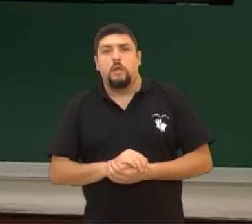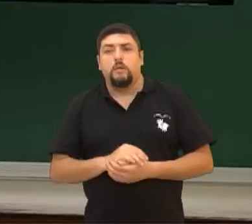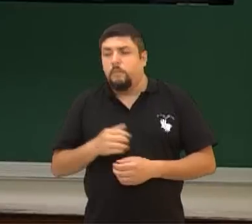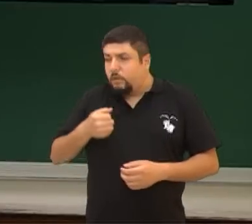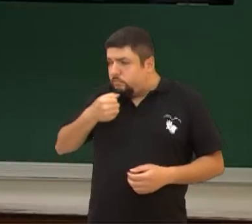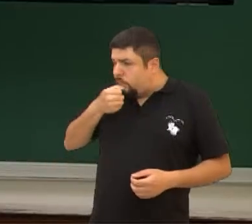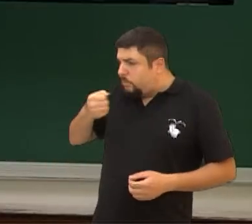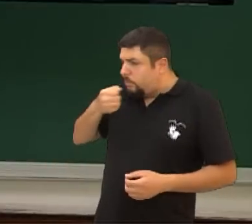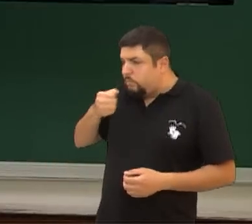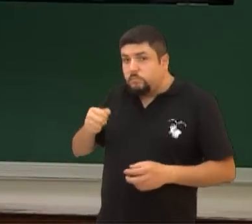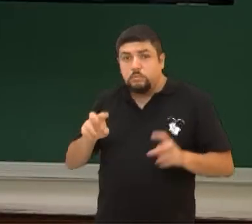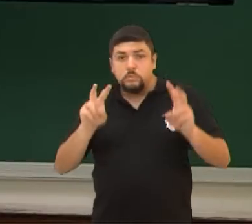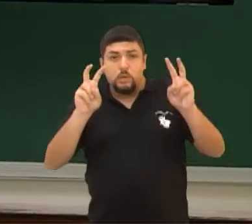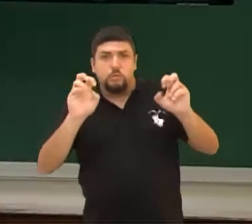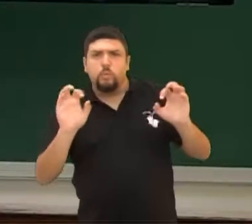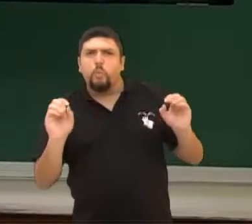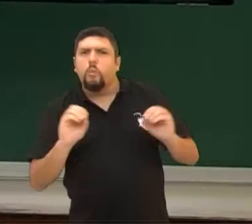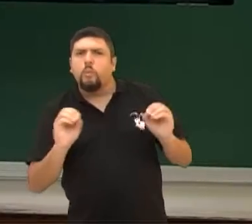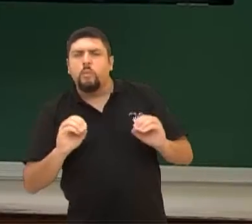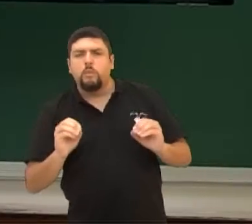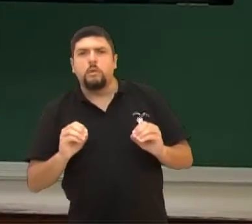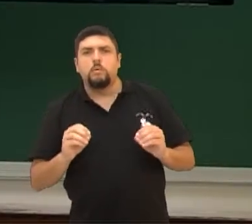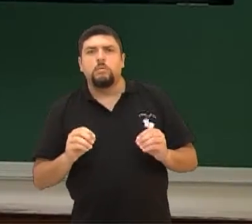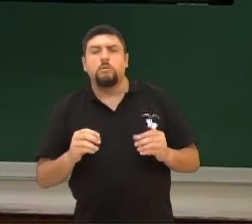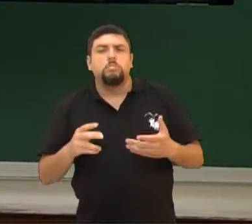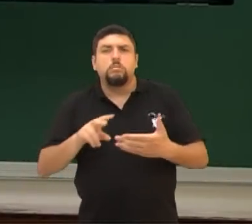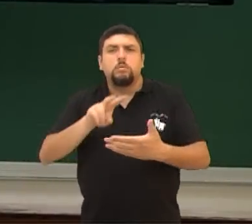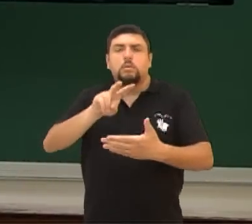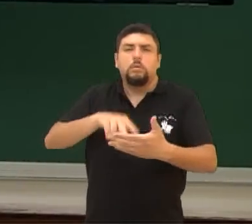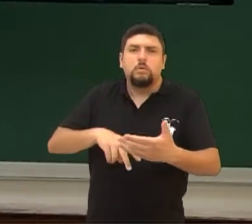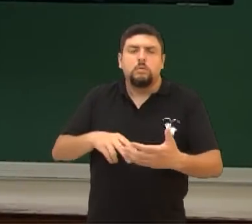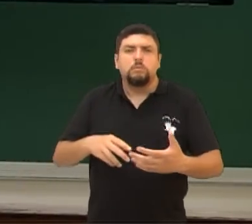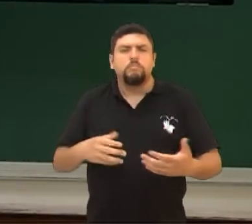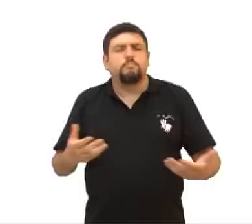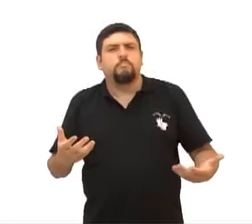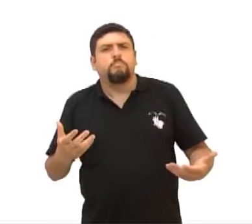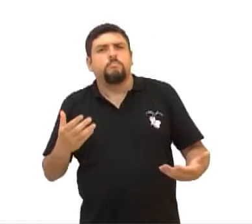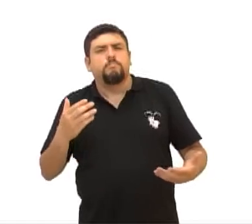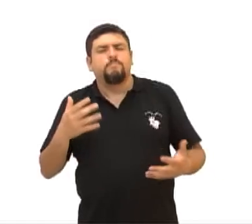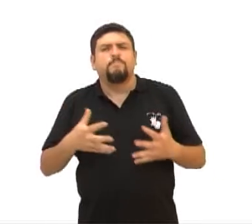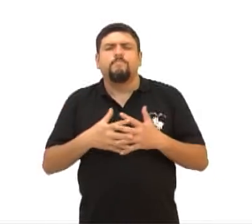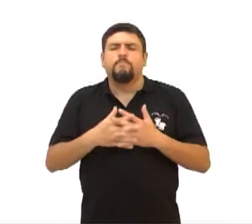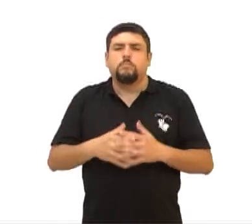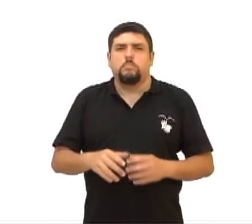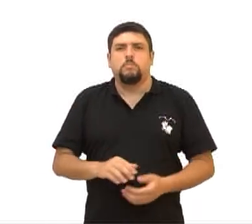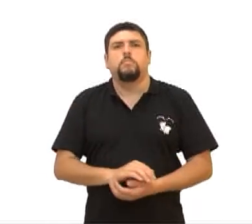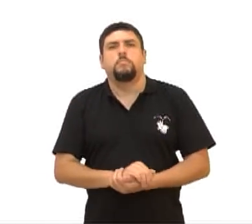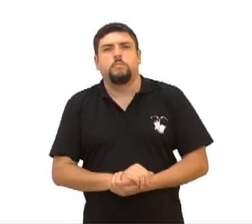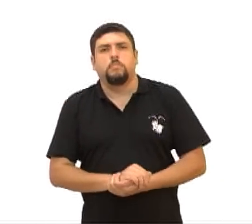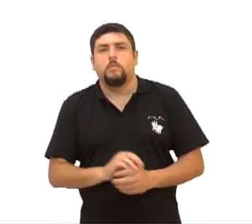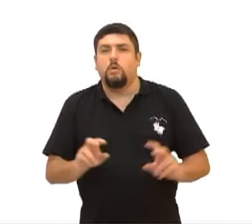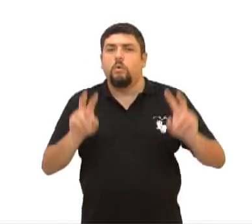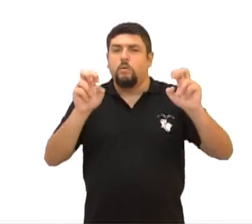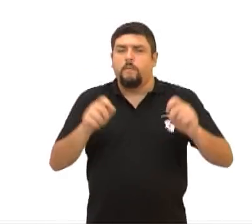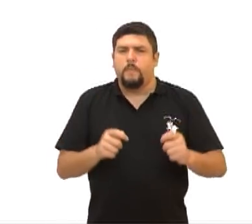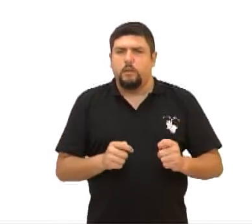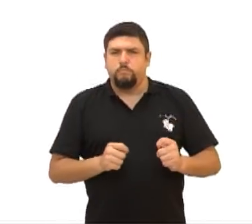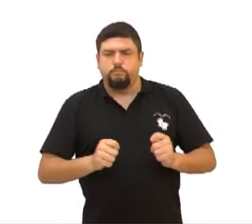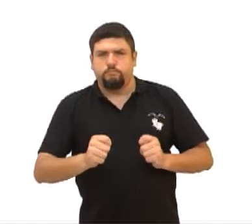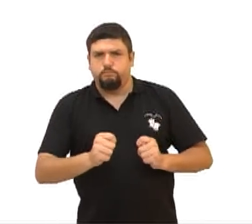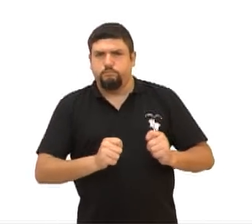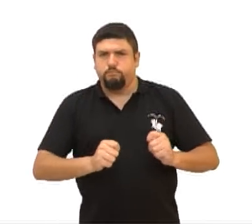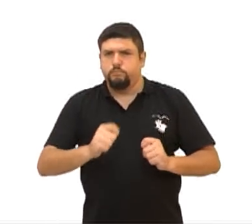se ela não tem ali uma informação que chame a atenção do leitor. Economia de água deve